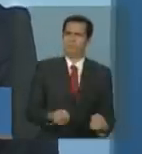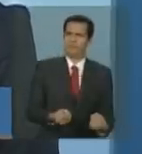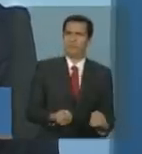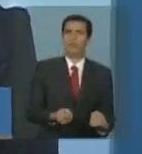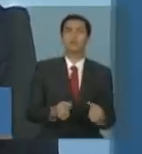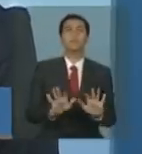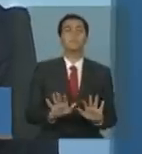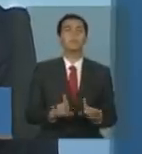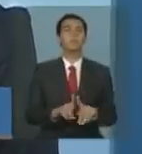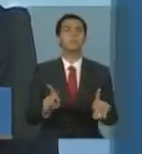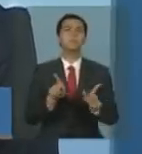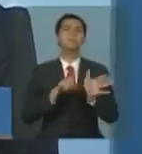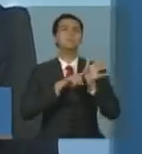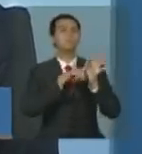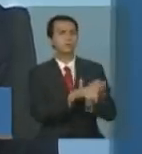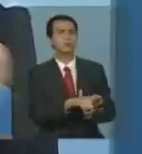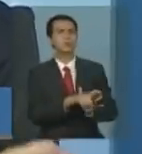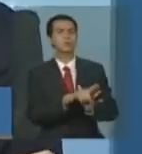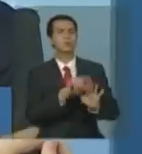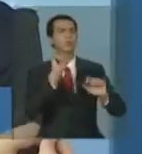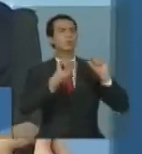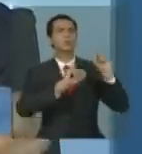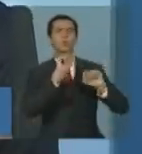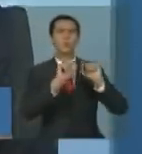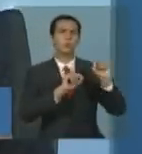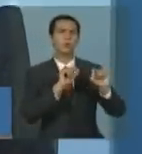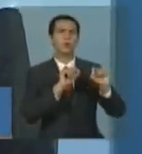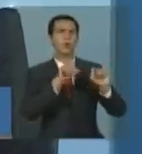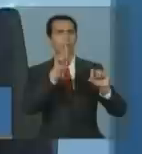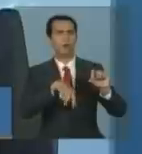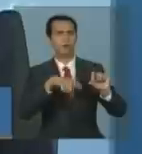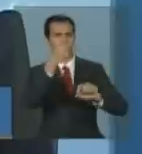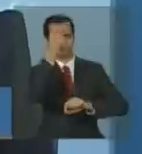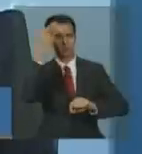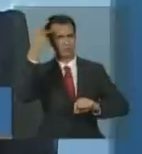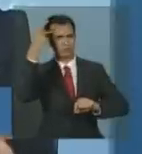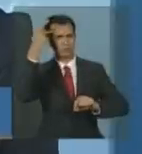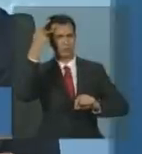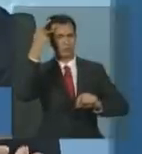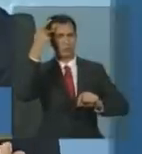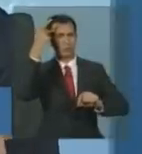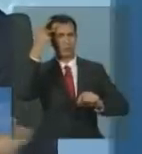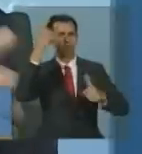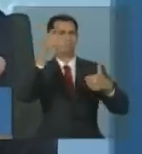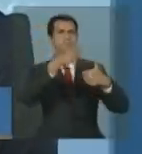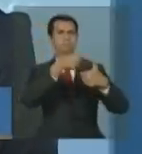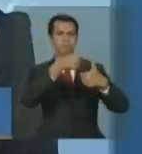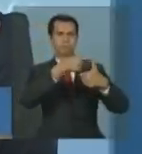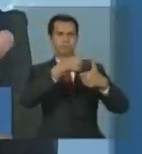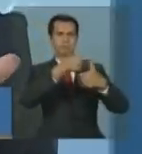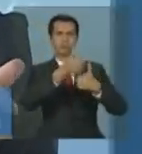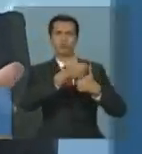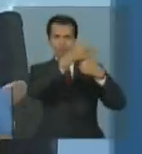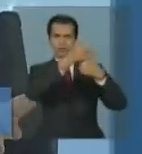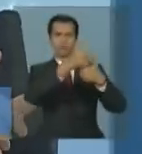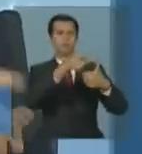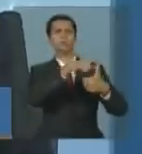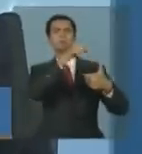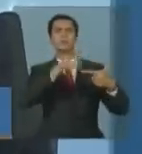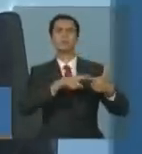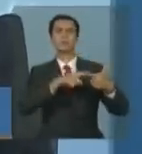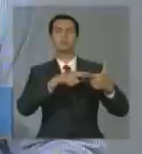O que é esse titular e esse adjunto que o Luiz comentou e qual que é a atribuição de cada